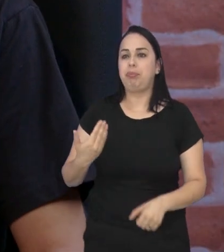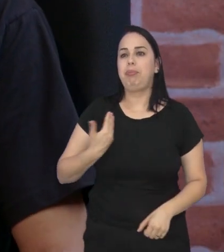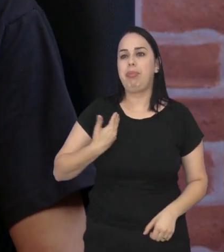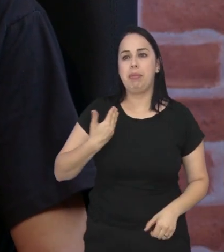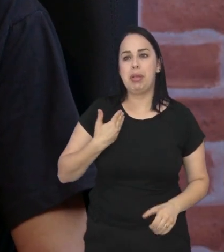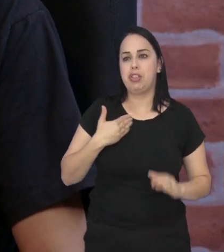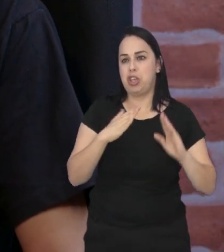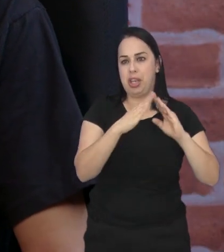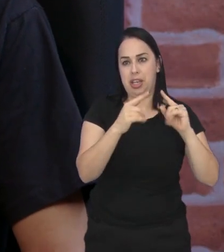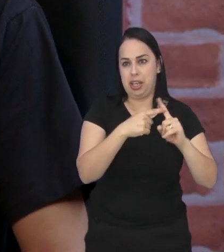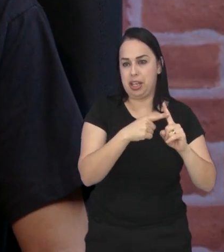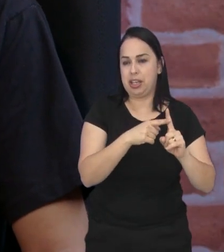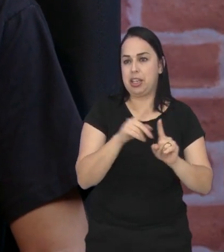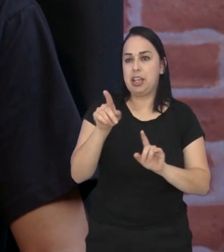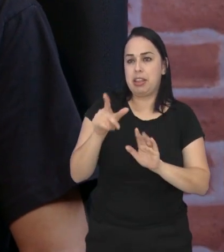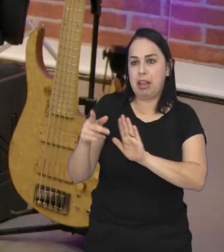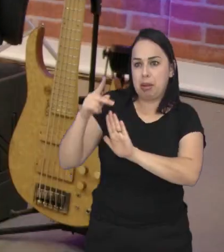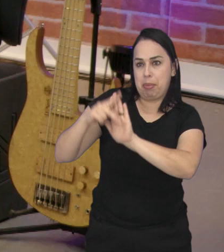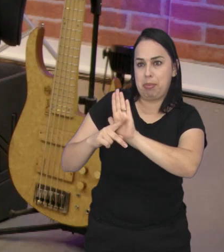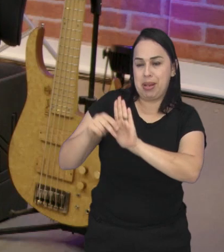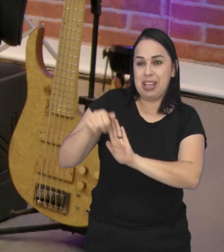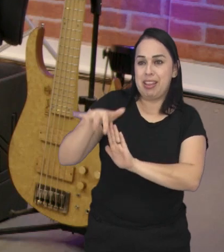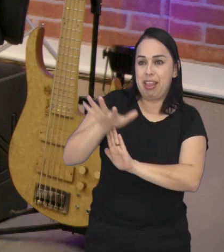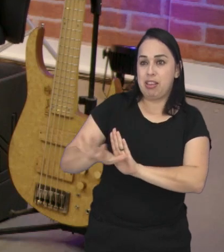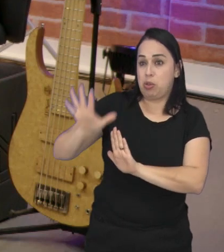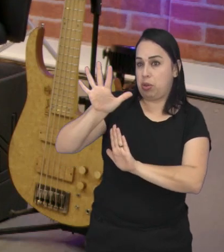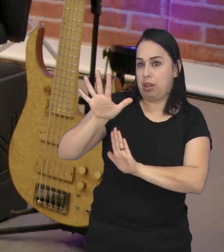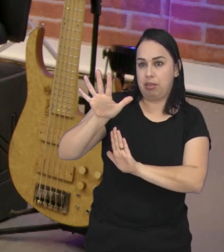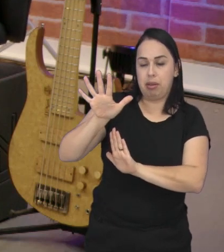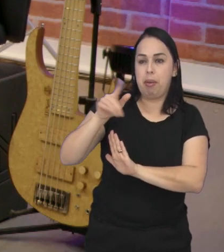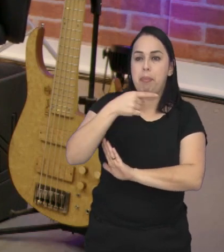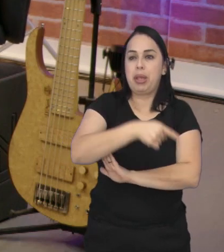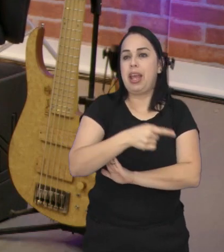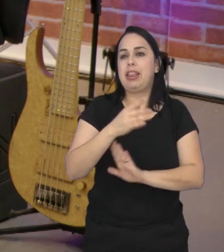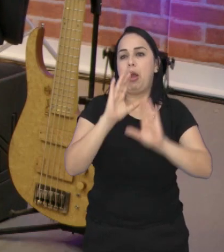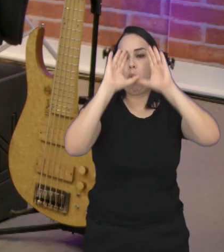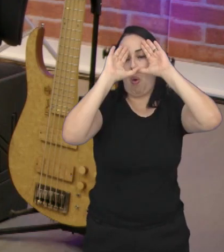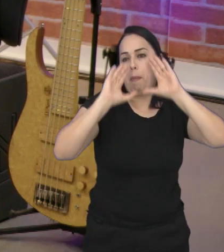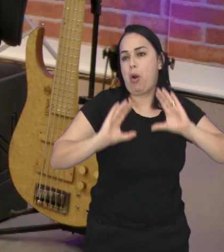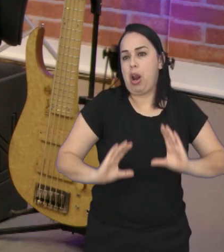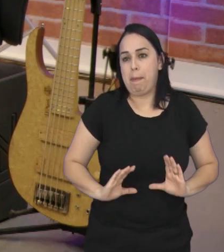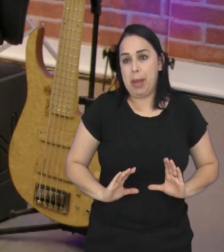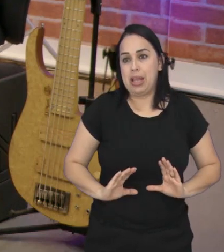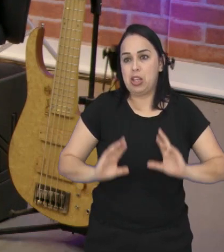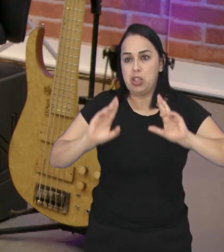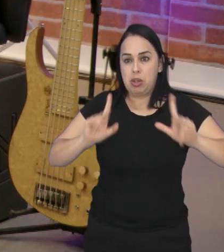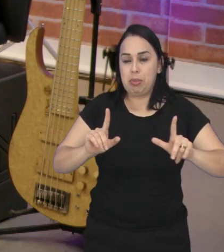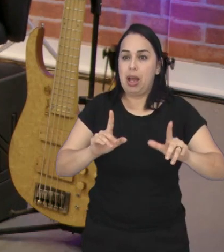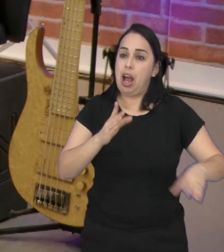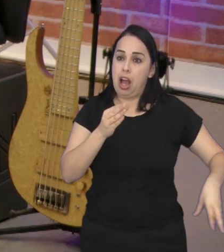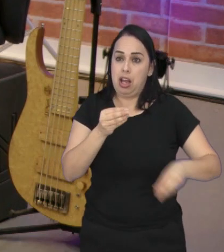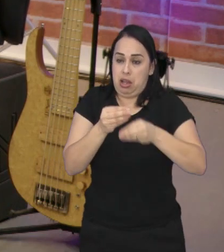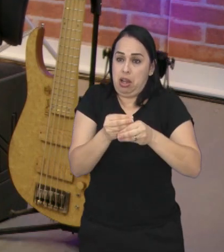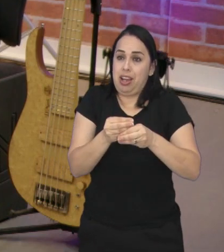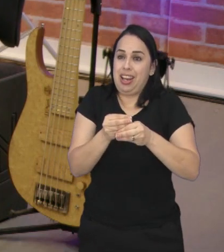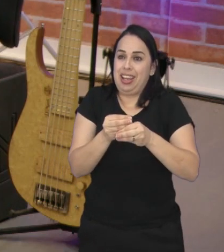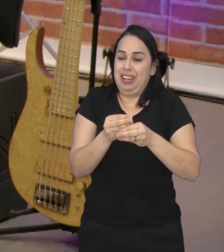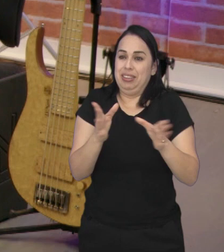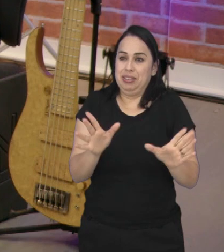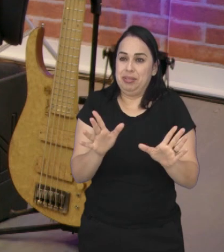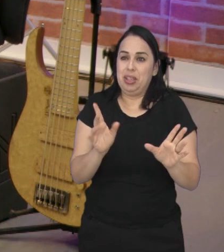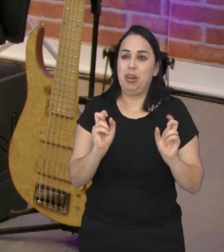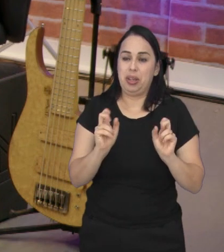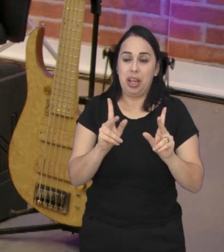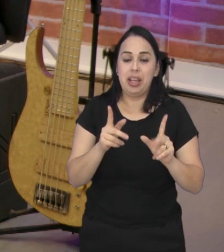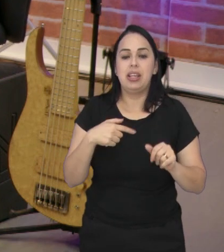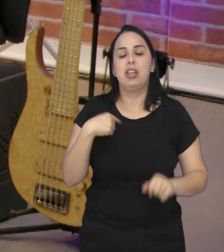amigos de várias igrejas que estão trabalhando em projetos nacionais, por exemplo, por conta do comportamento. É uma coisa que agrega valor.